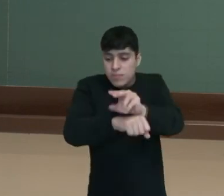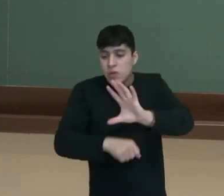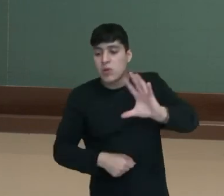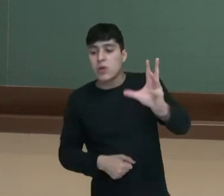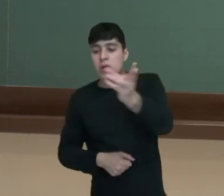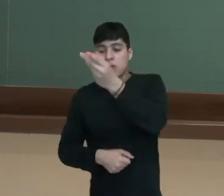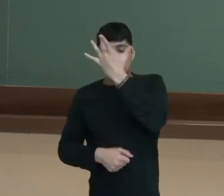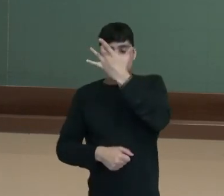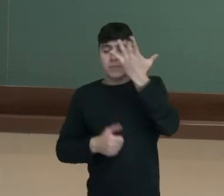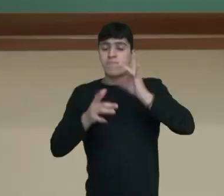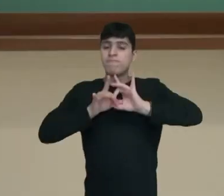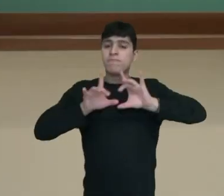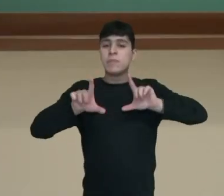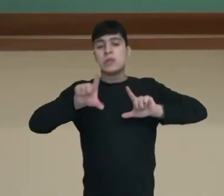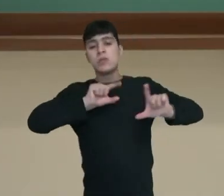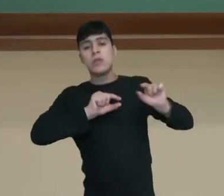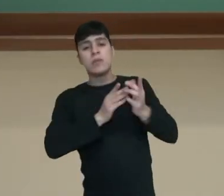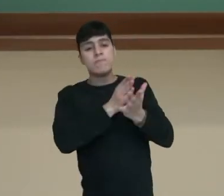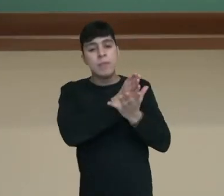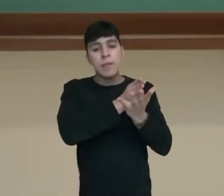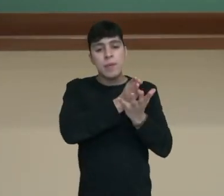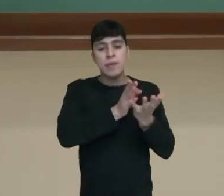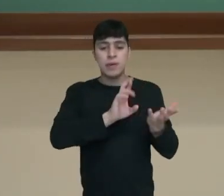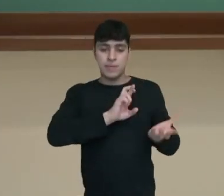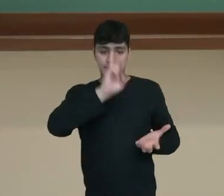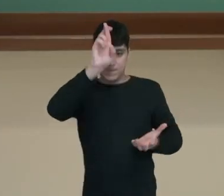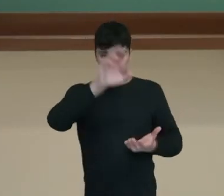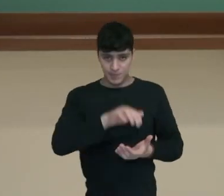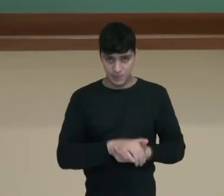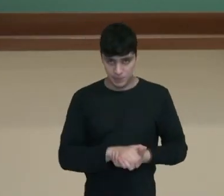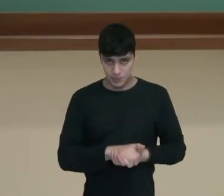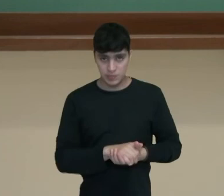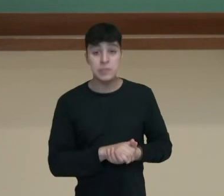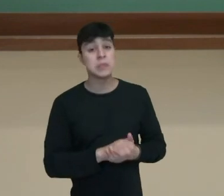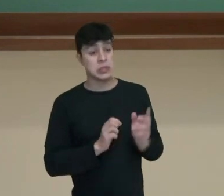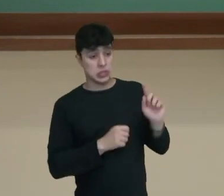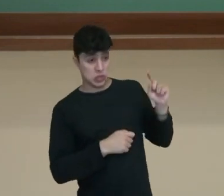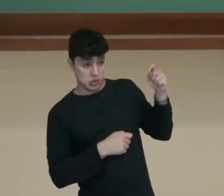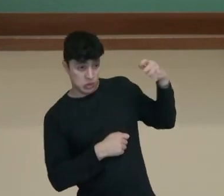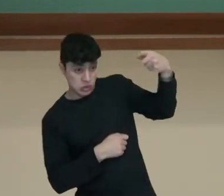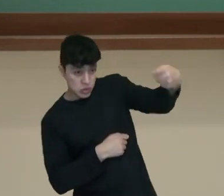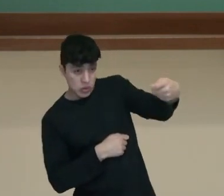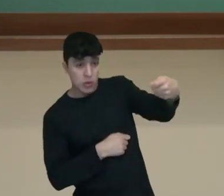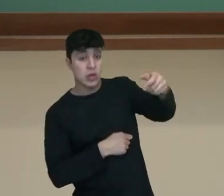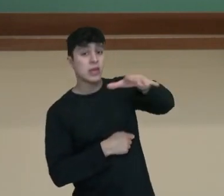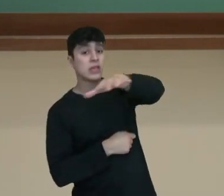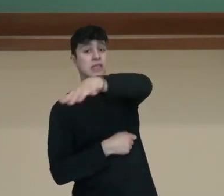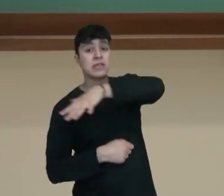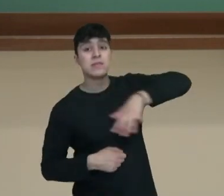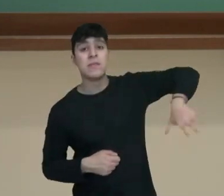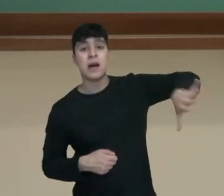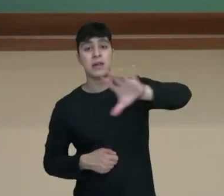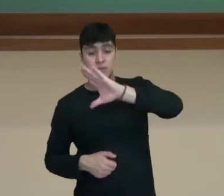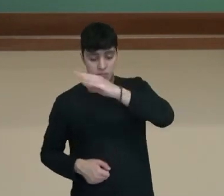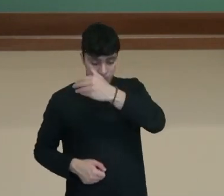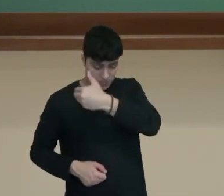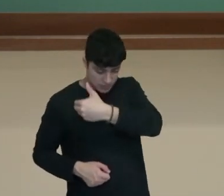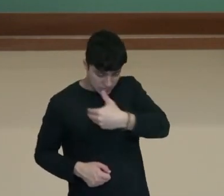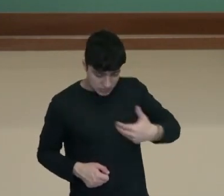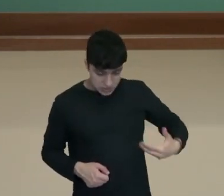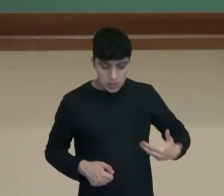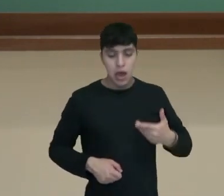do cidadão, certo, gente? Então, quando a gente está falando, né, de espaço público, é claro que ele é um espaço onde eu não tenho que,